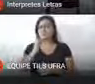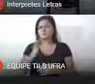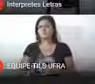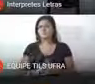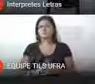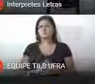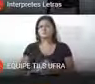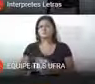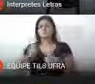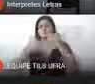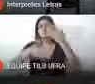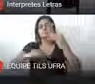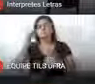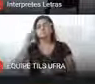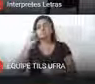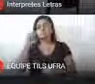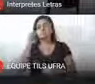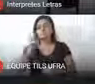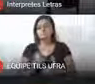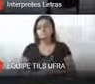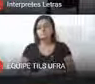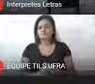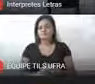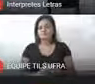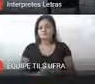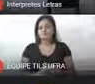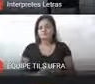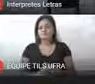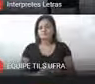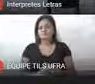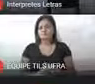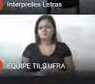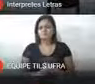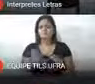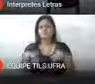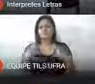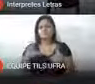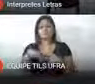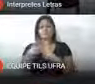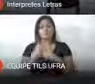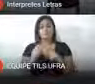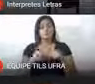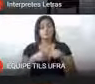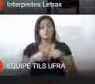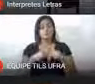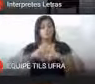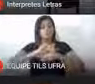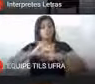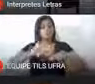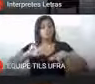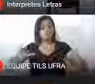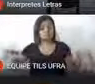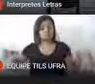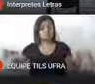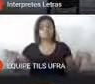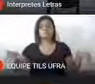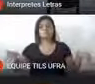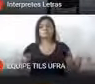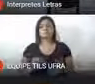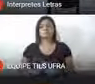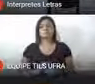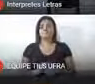experiência. Então, essas comunidades quilombolas, elas são realmente muitas nessa região, e elas são